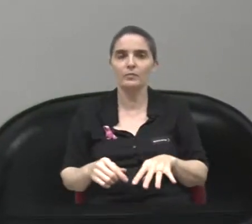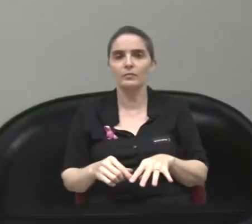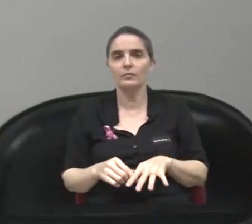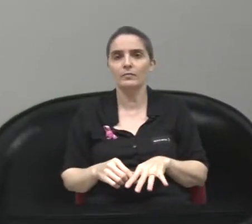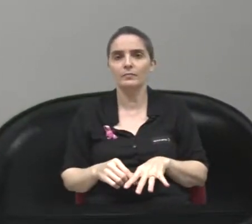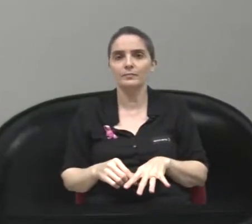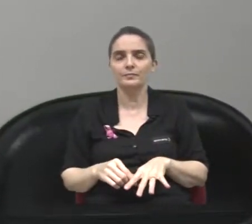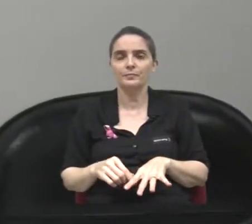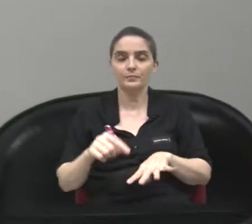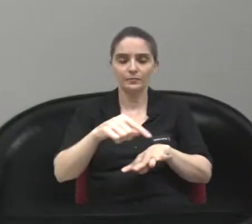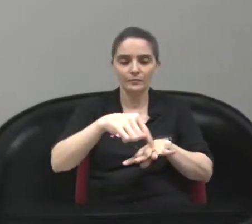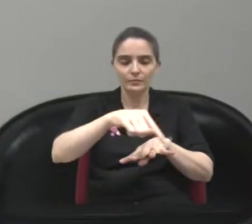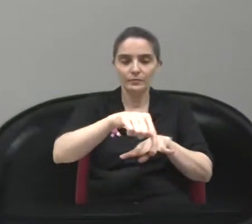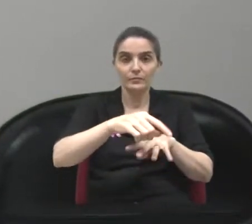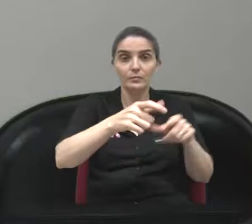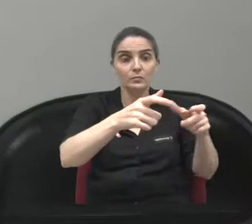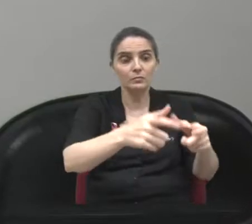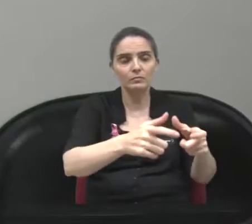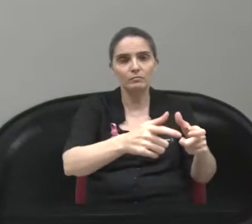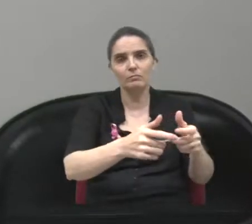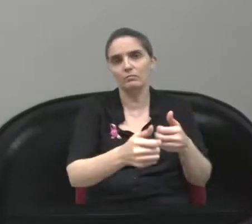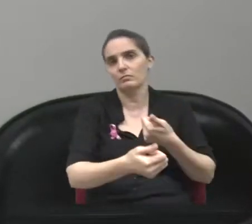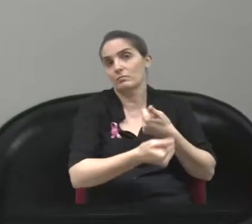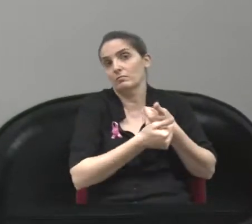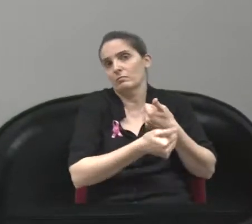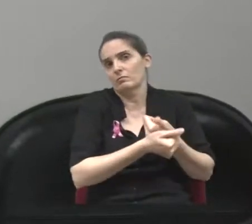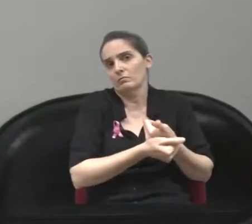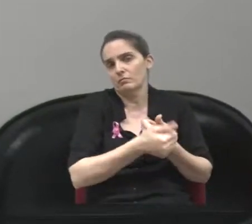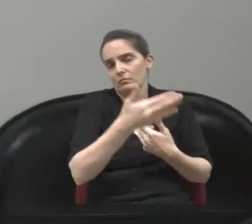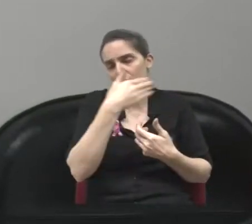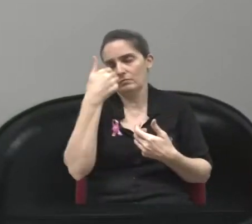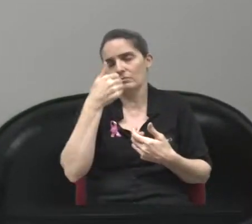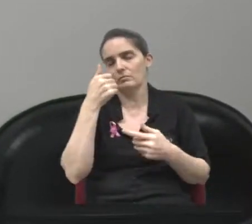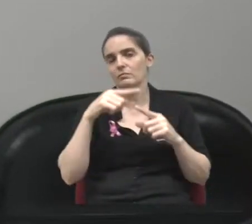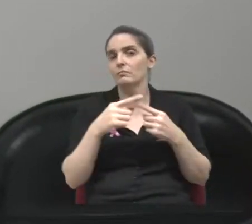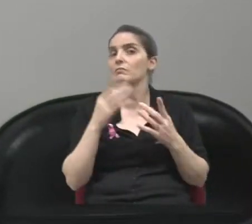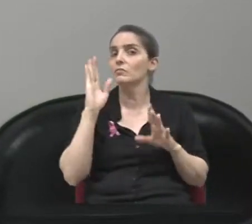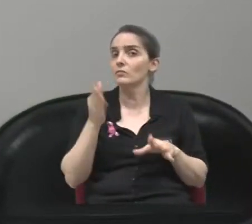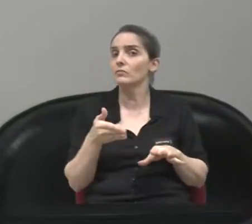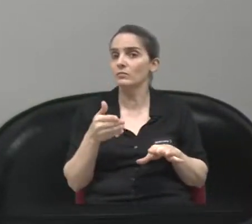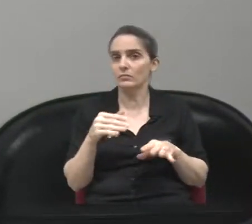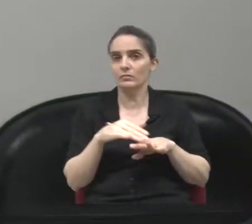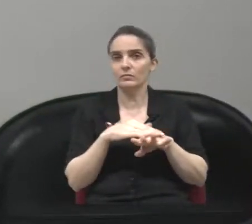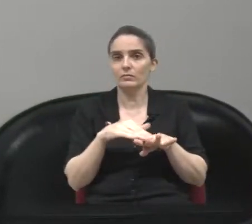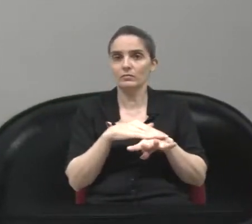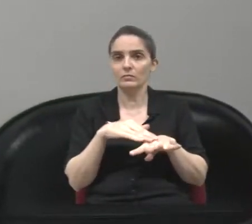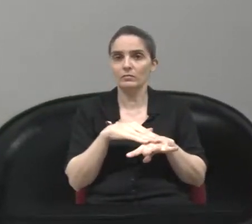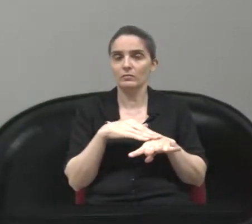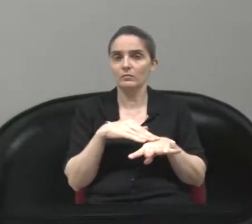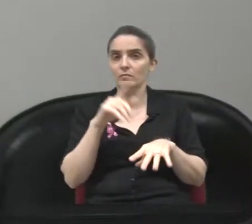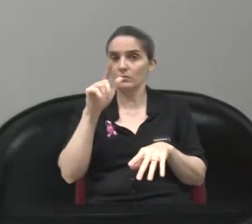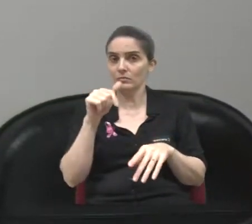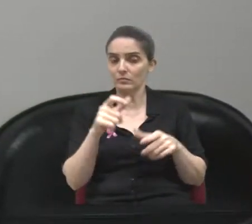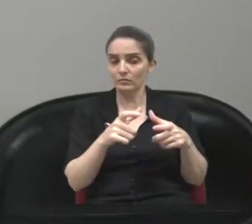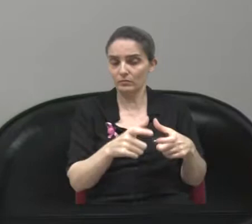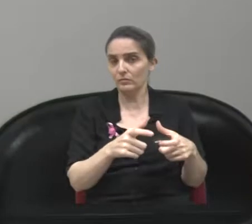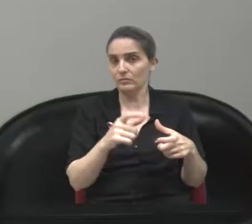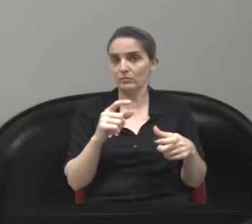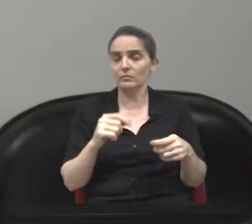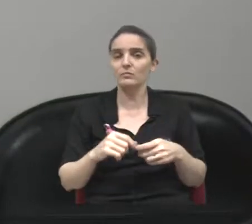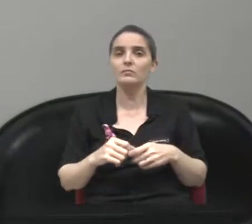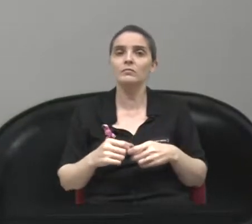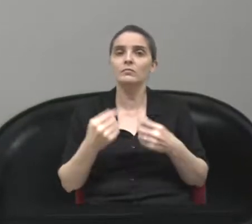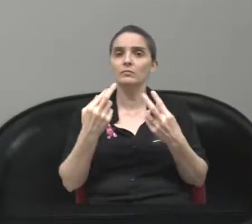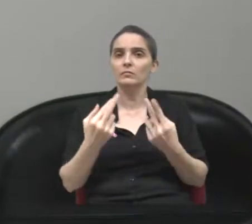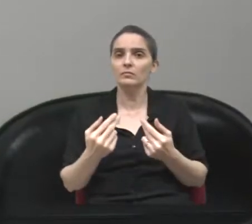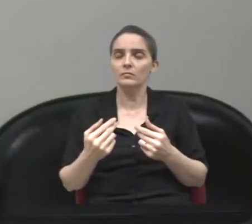ali. Fica bem mais fácil. Só que eu já fui lá e falei para os moradores, depois que esse ponto tiver, vai ter que nem aquela estrada lá, antiga Zé do Pote,